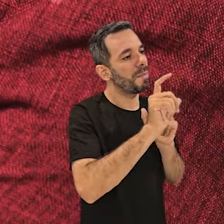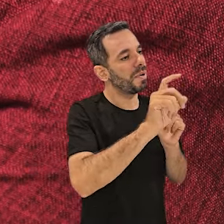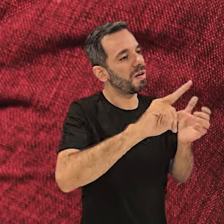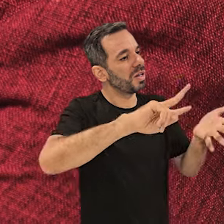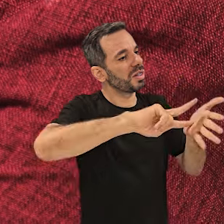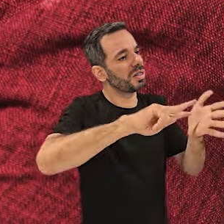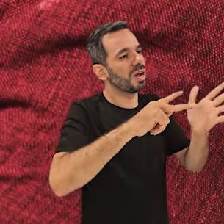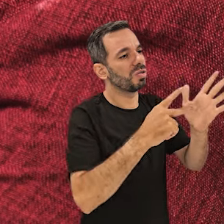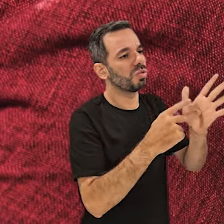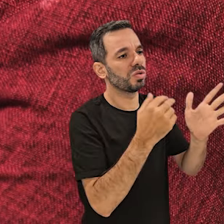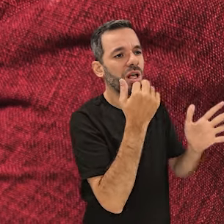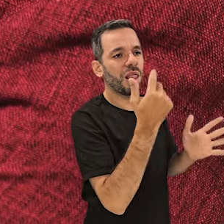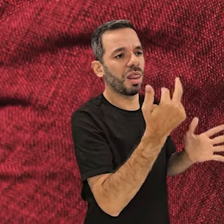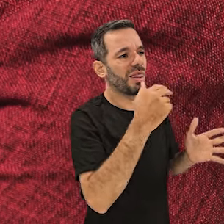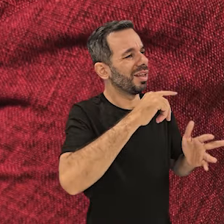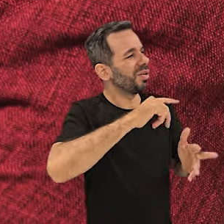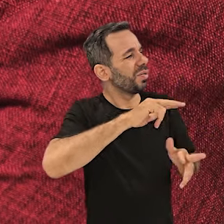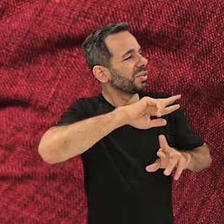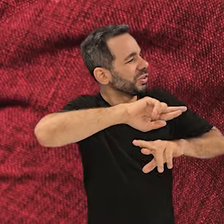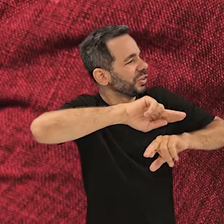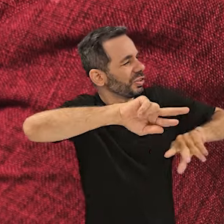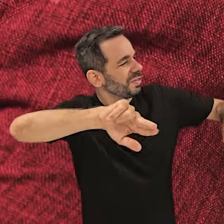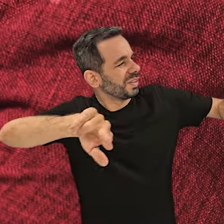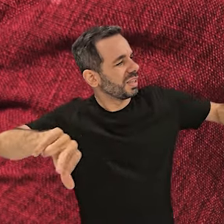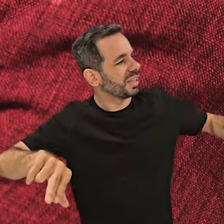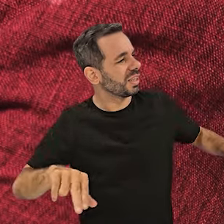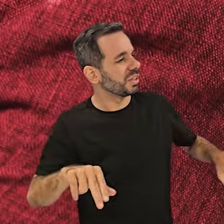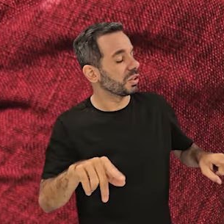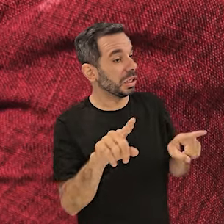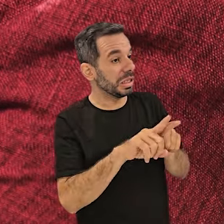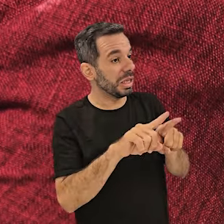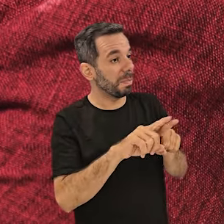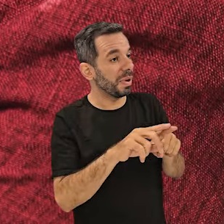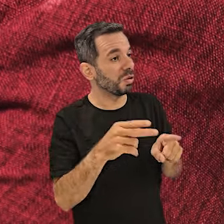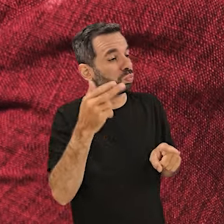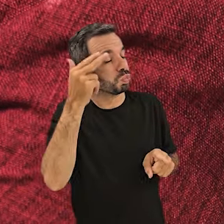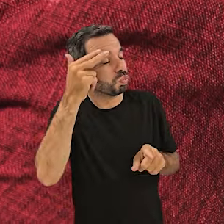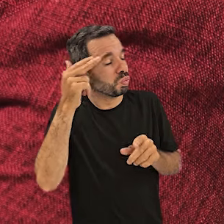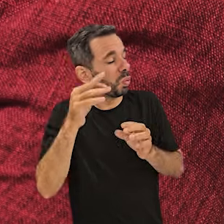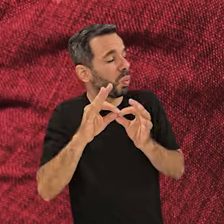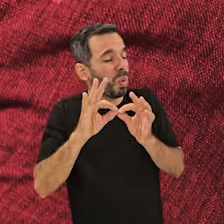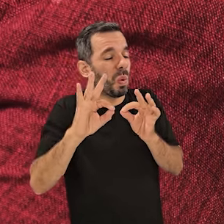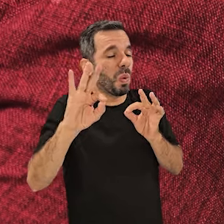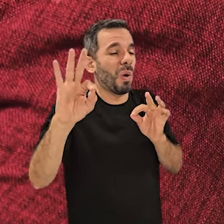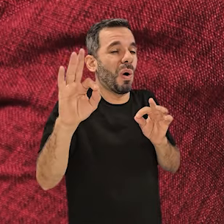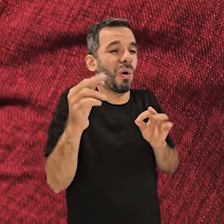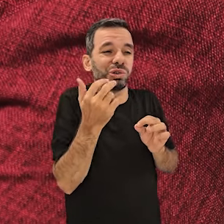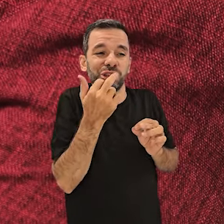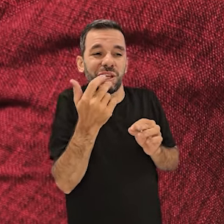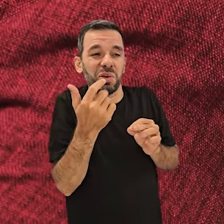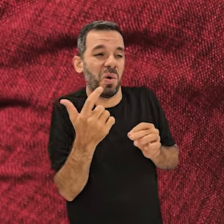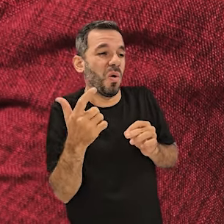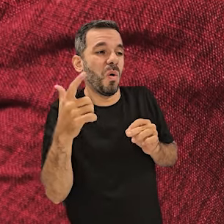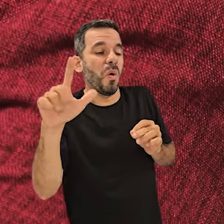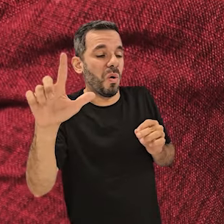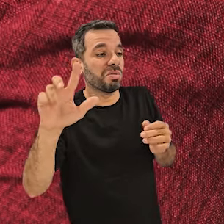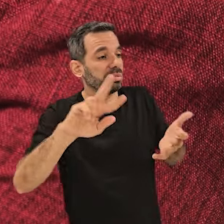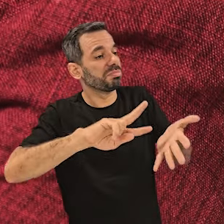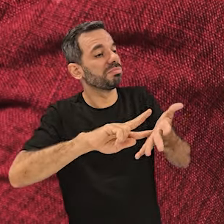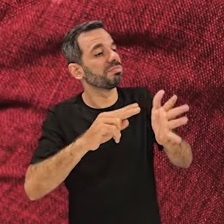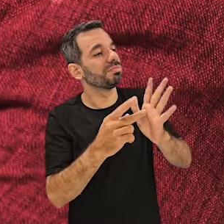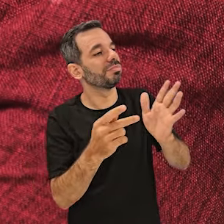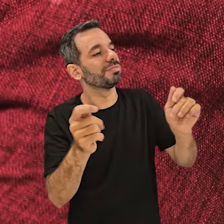línguas, traduzem até os dialetos de sonhos distantes. Palavras que espelham o